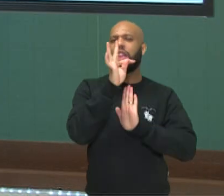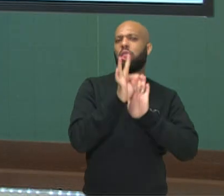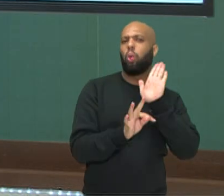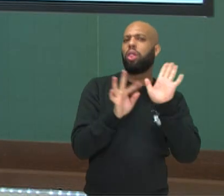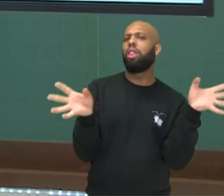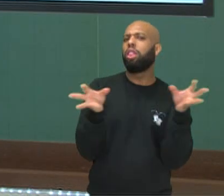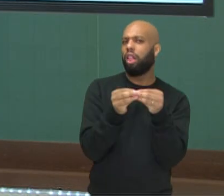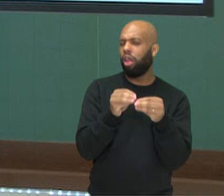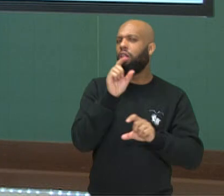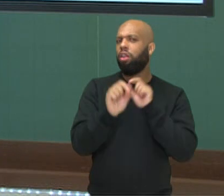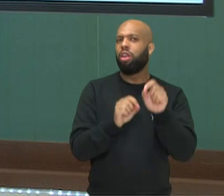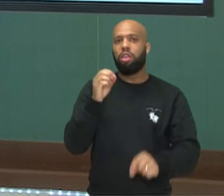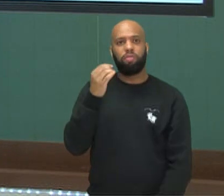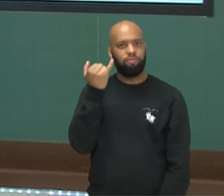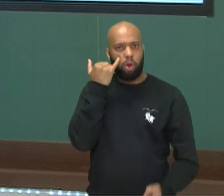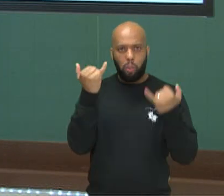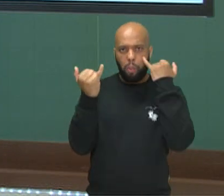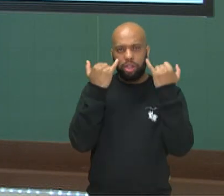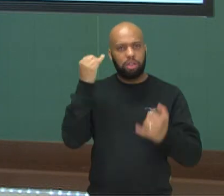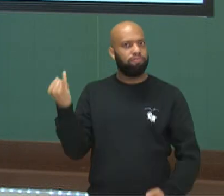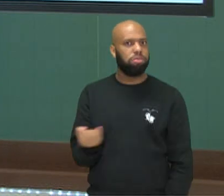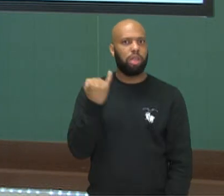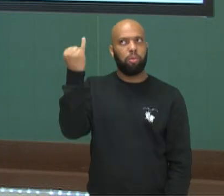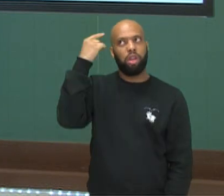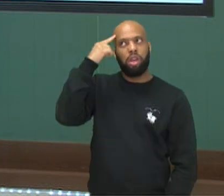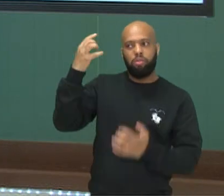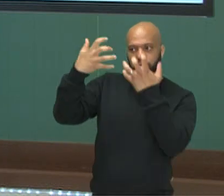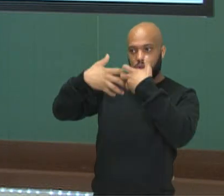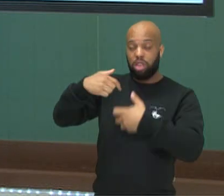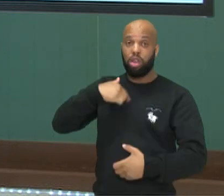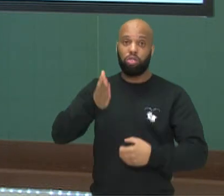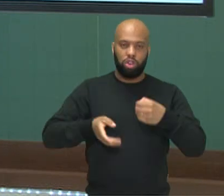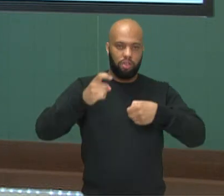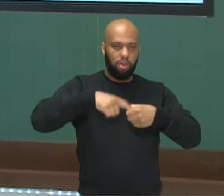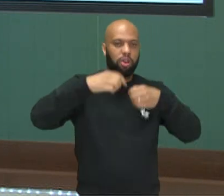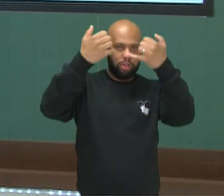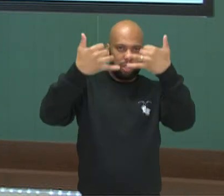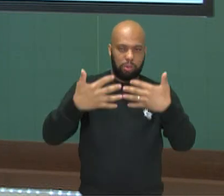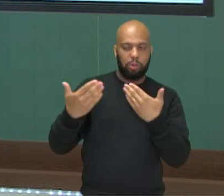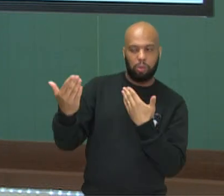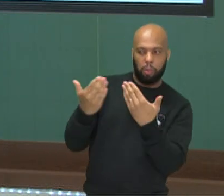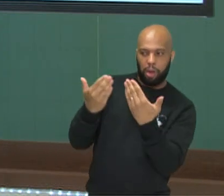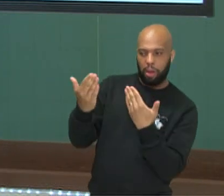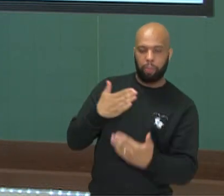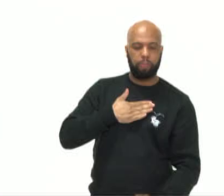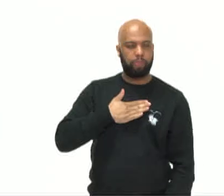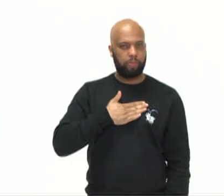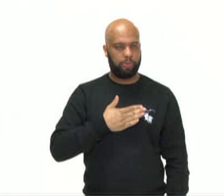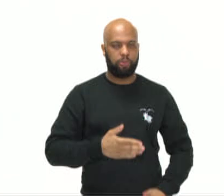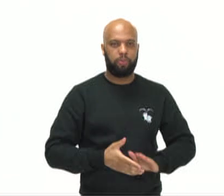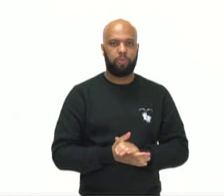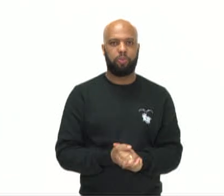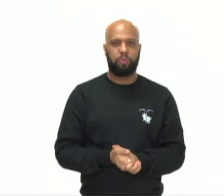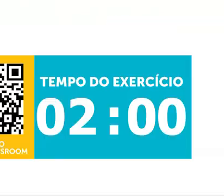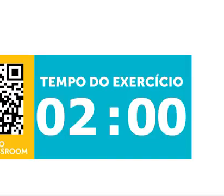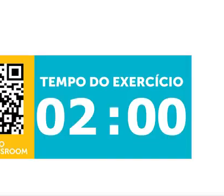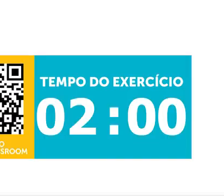será a informação mais importante aqui? Pense um pouquinho que eu volto já já comentando essa questão com vocês.